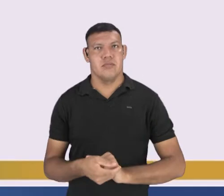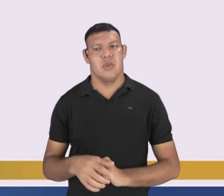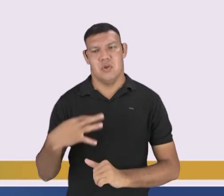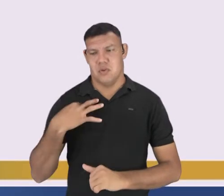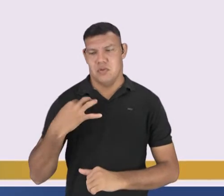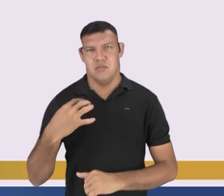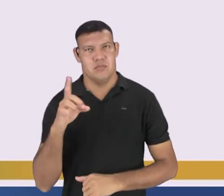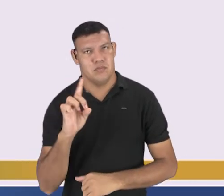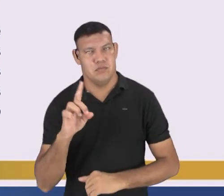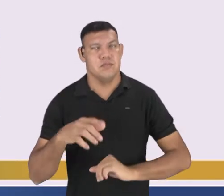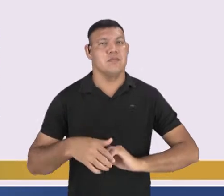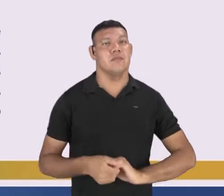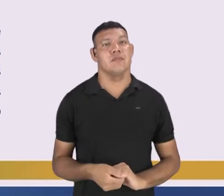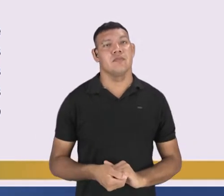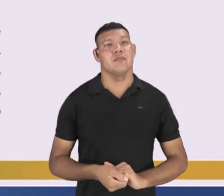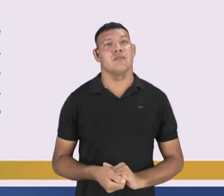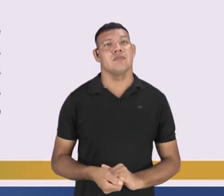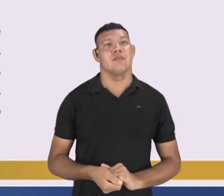no nosso organismo.